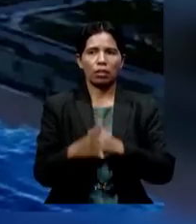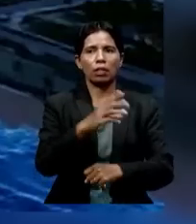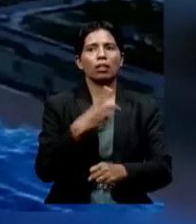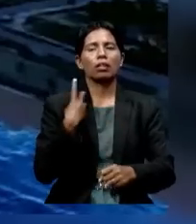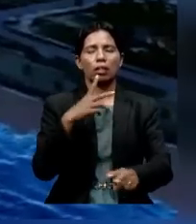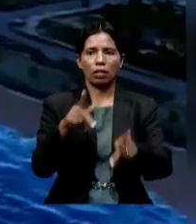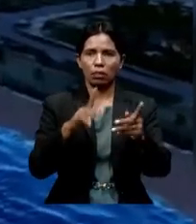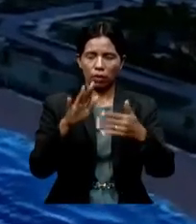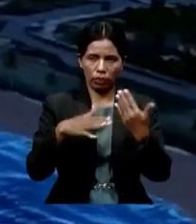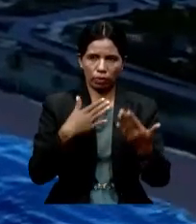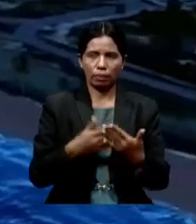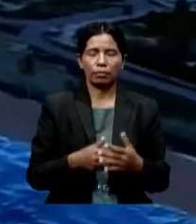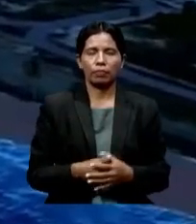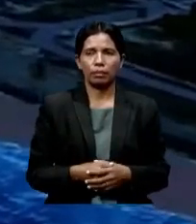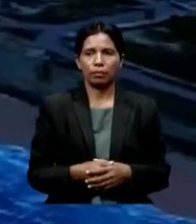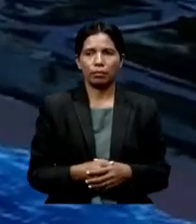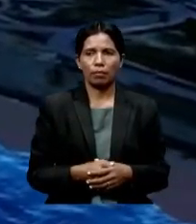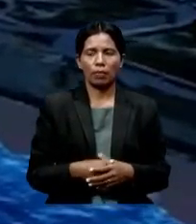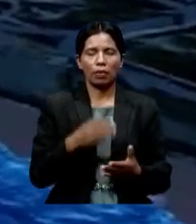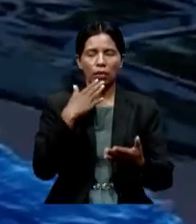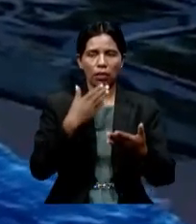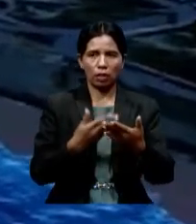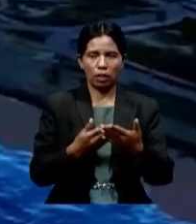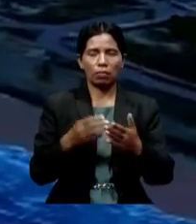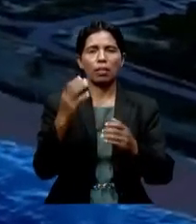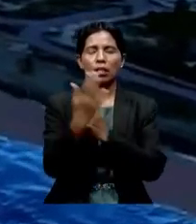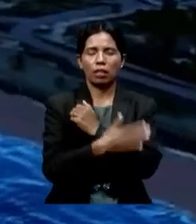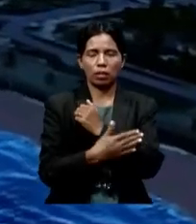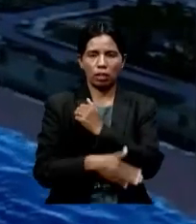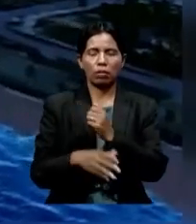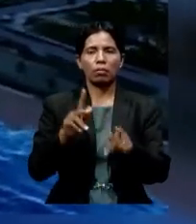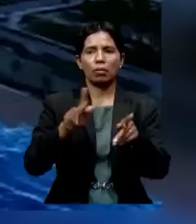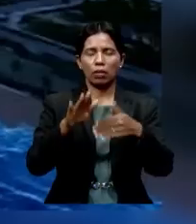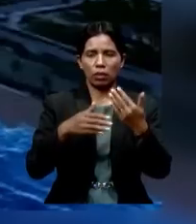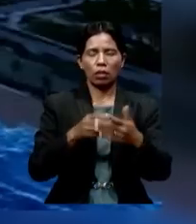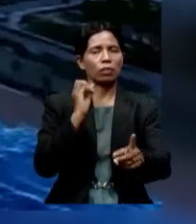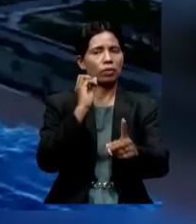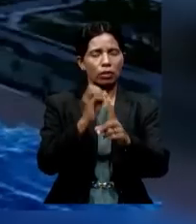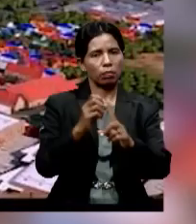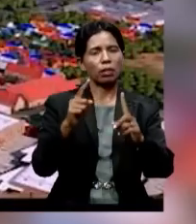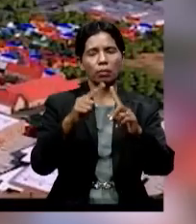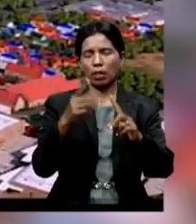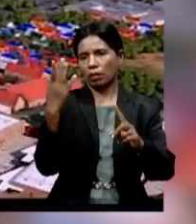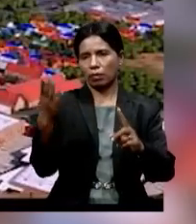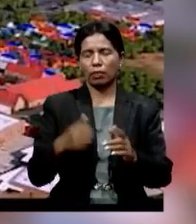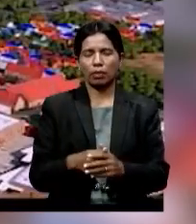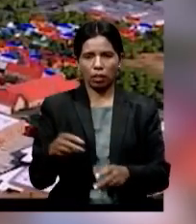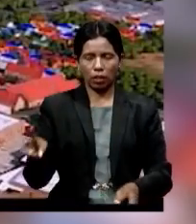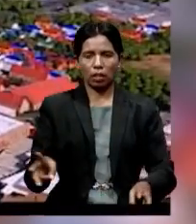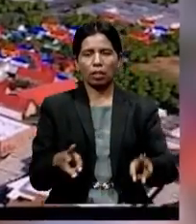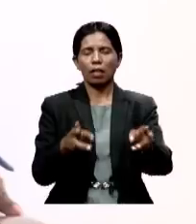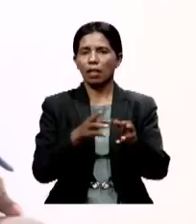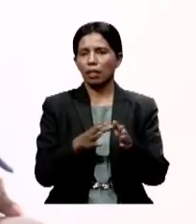itania povo. E bem-estar ba povo, no nasau. Ne objetivo ne ba hotel ba. So ke ninia dalang